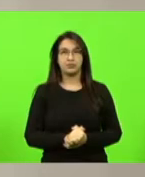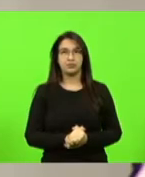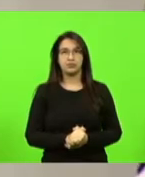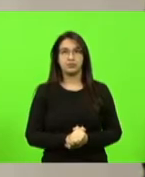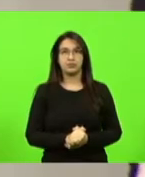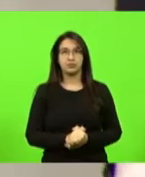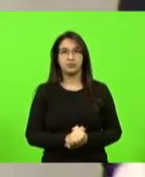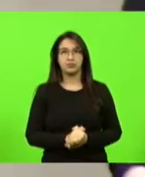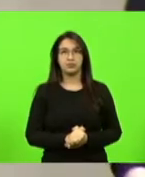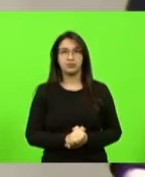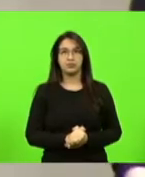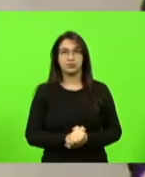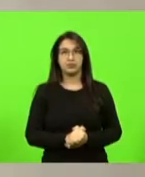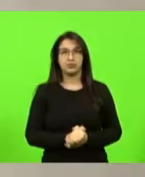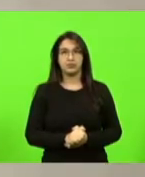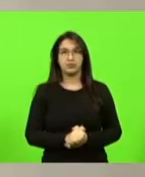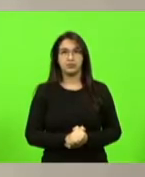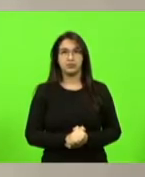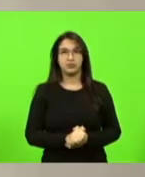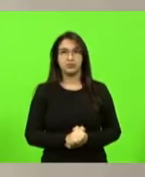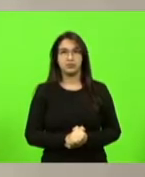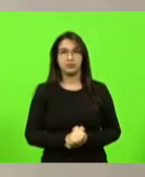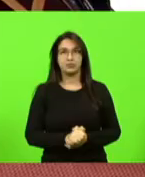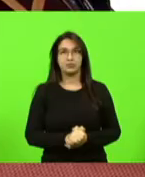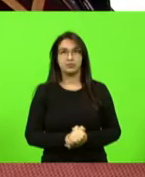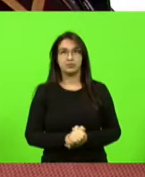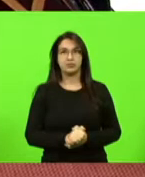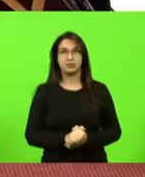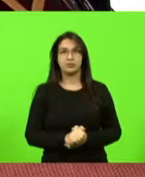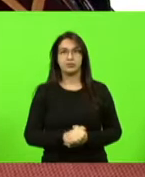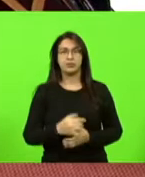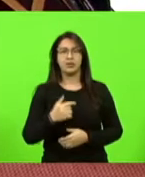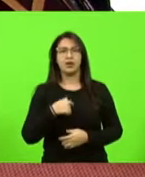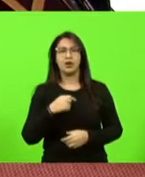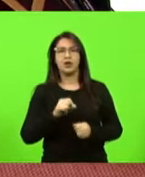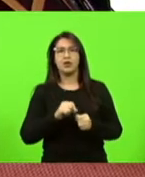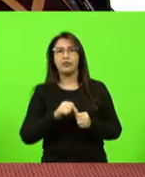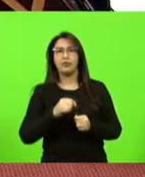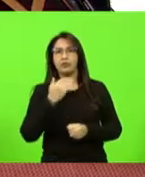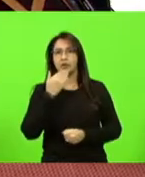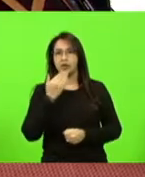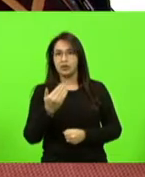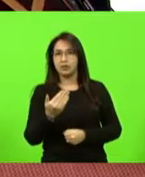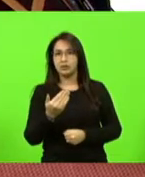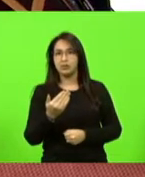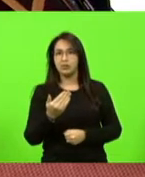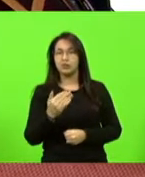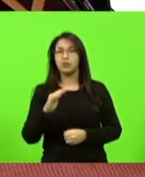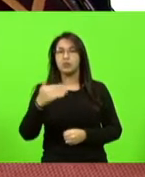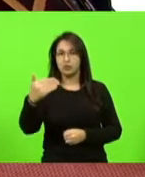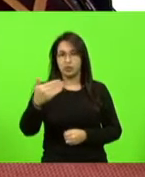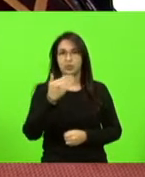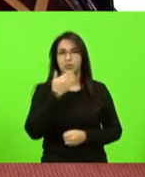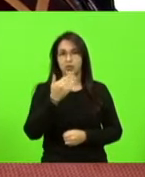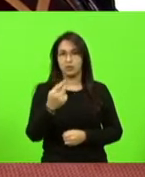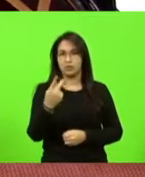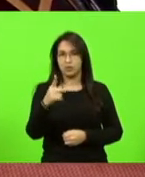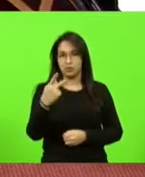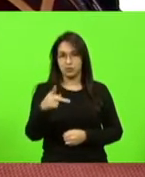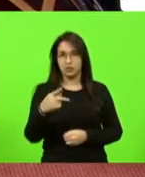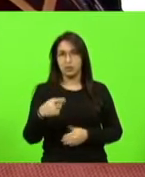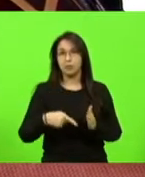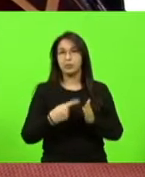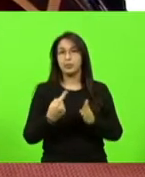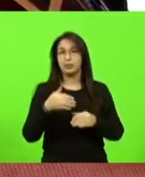Presidente, eu não tinha... Presidente, eu não tinha um... Sim, deputado José. Eu fiz um requerimento para... Sim, na sequência nós vamos apreciar certo. O requerimento de Vossa Excelência. Primeiro nós votamos o projeto